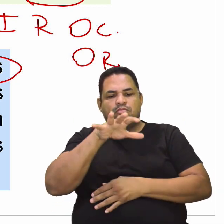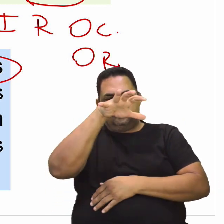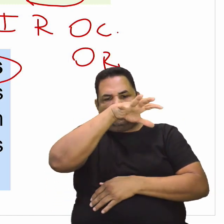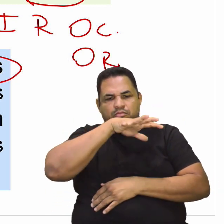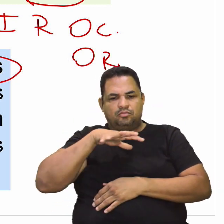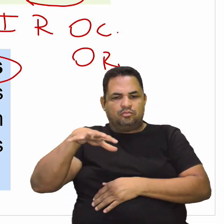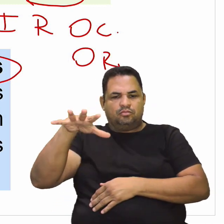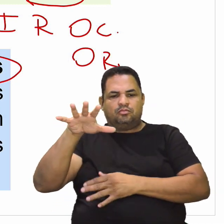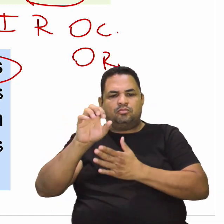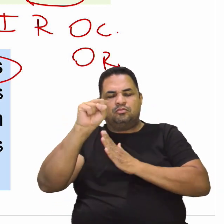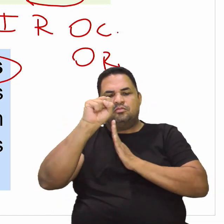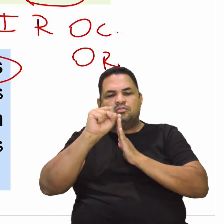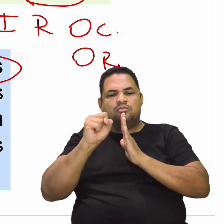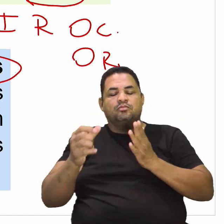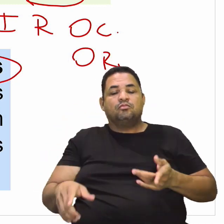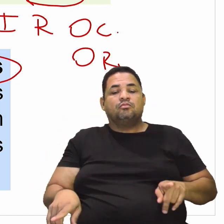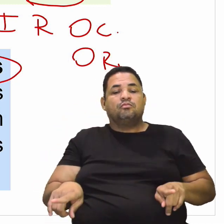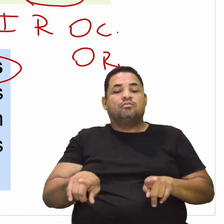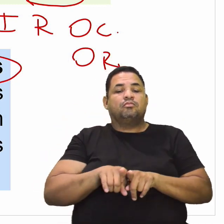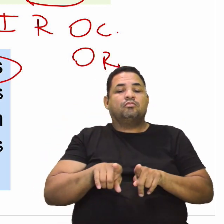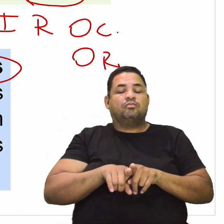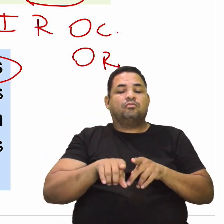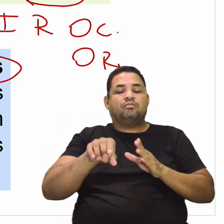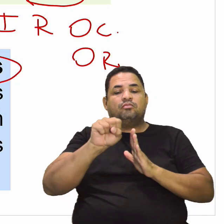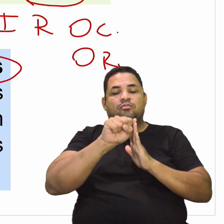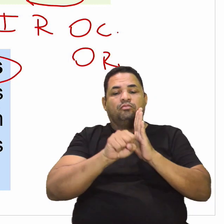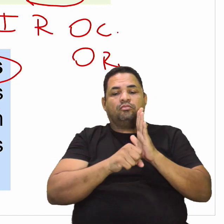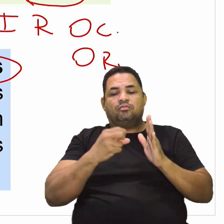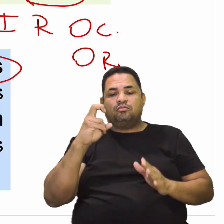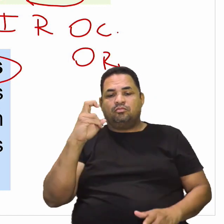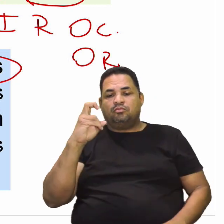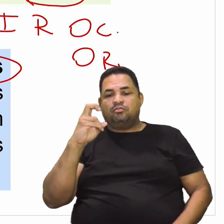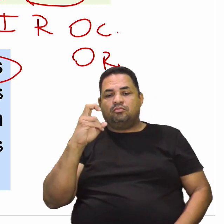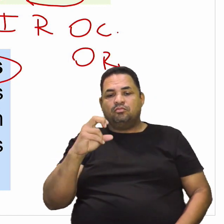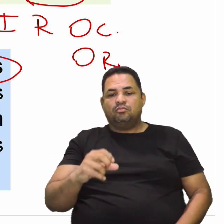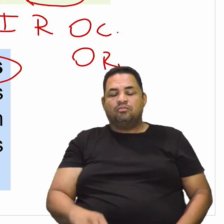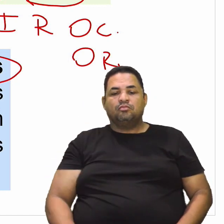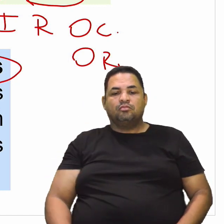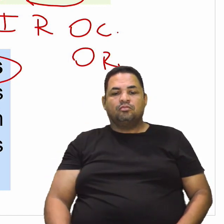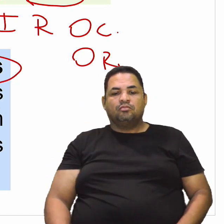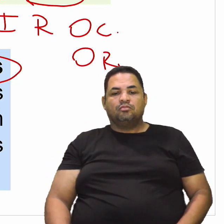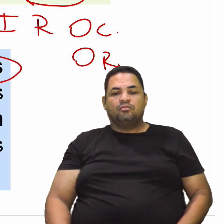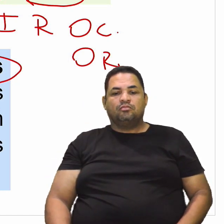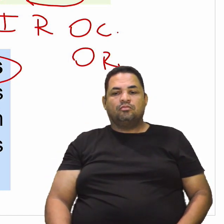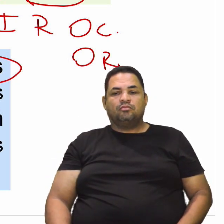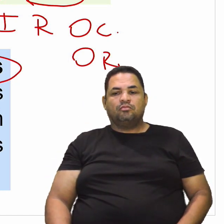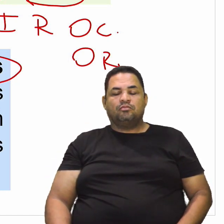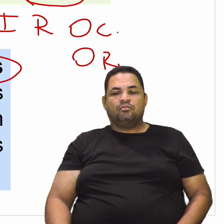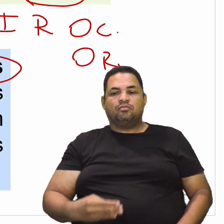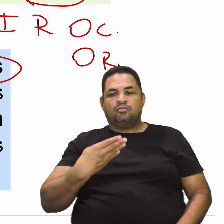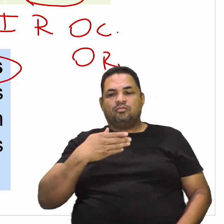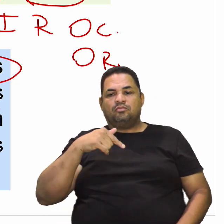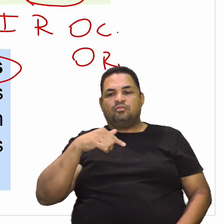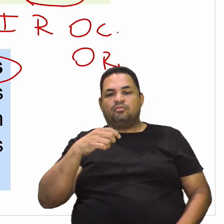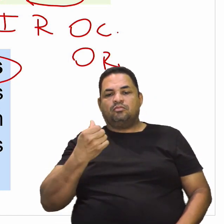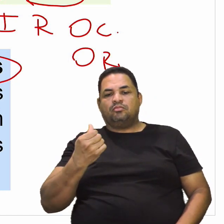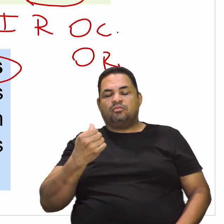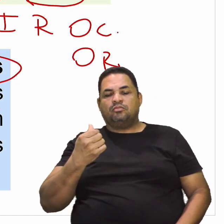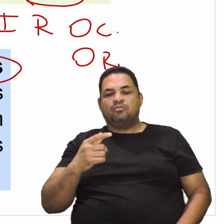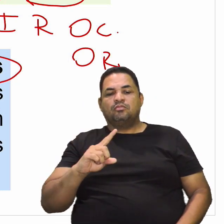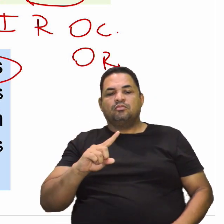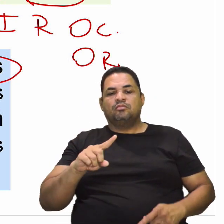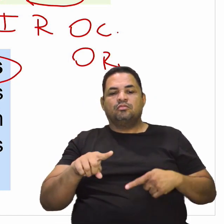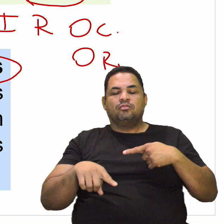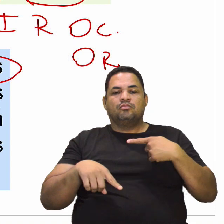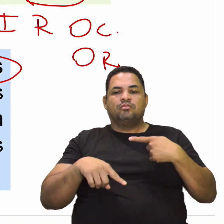diferentes regiões. Isso no século V. Ó, século V, 426. Já